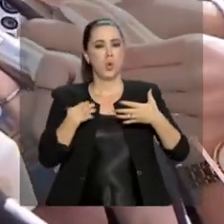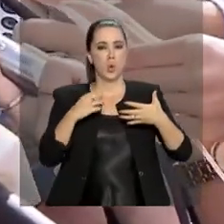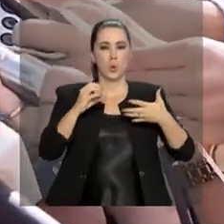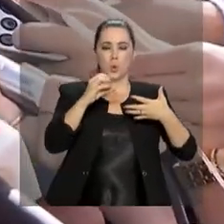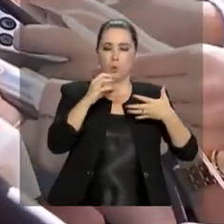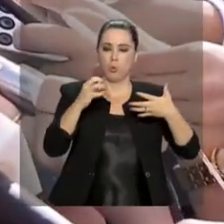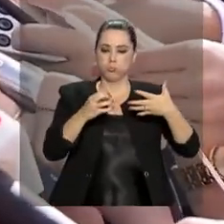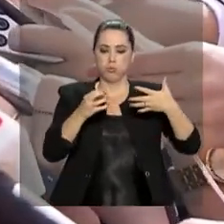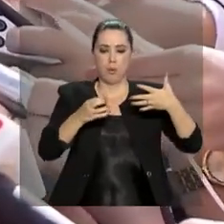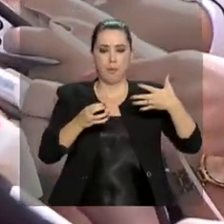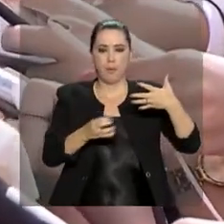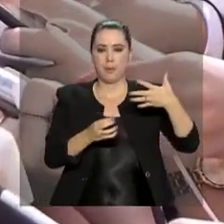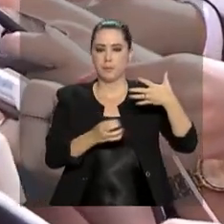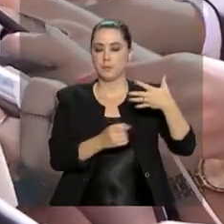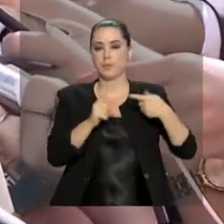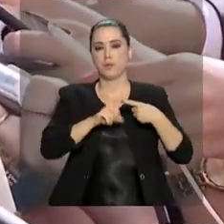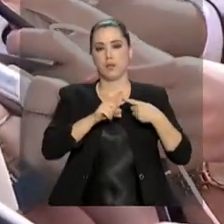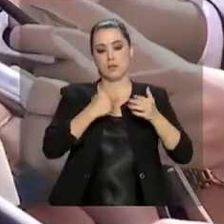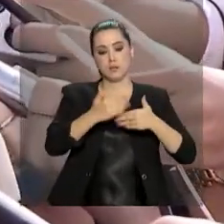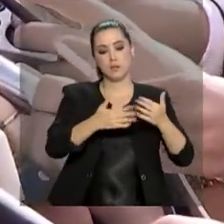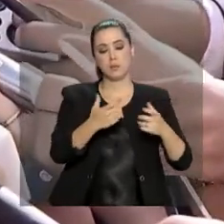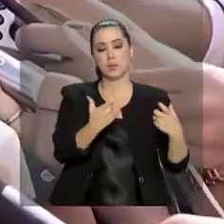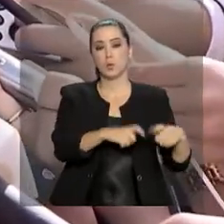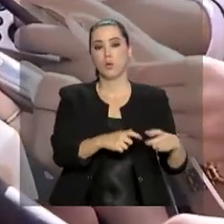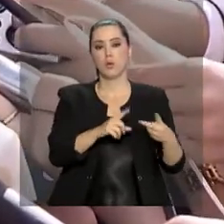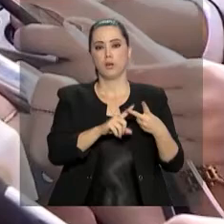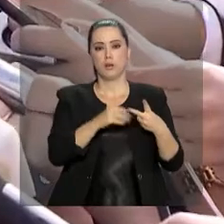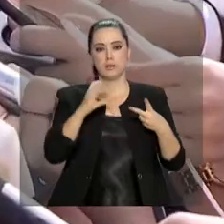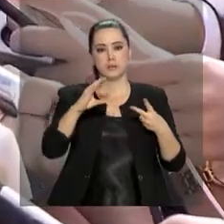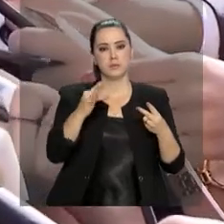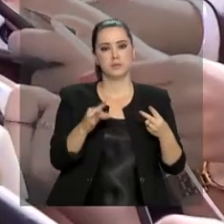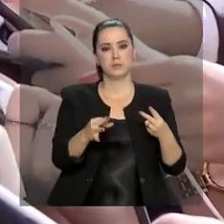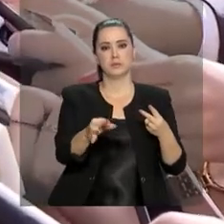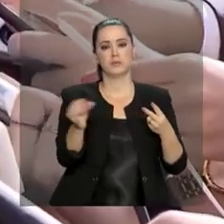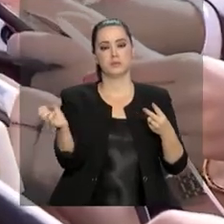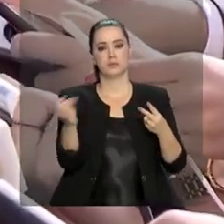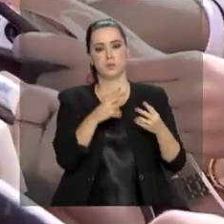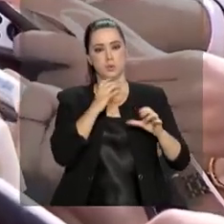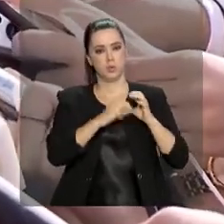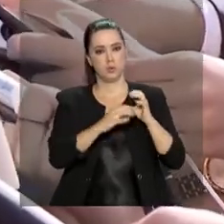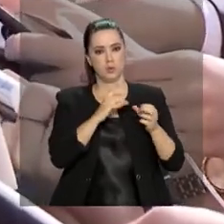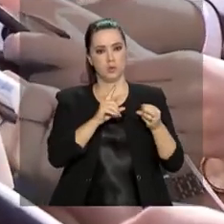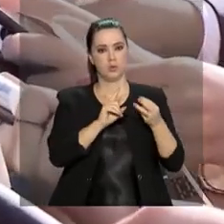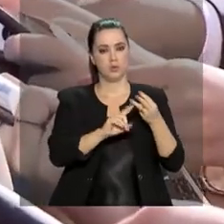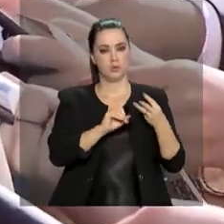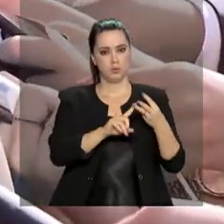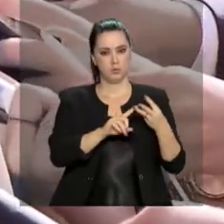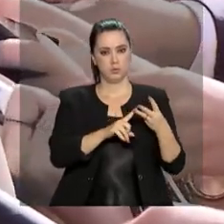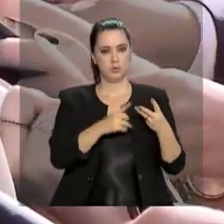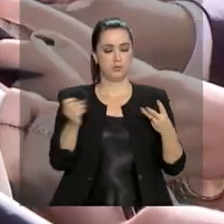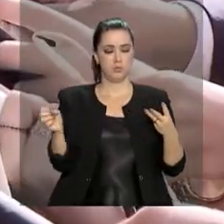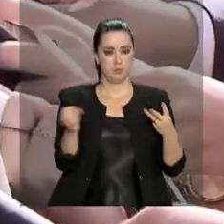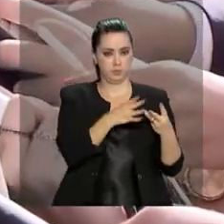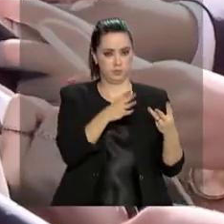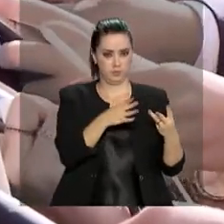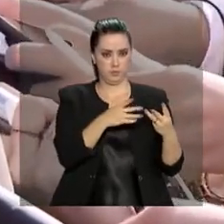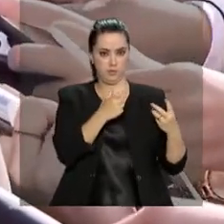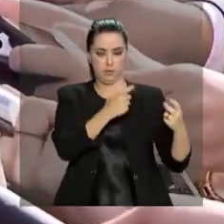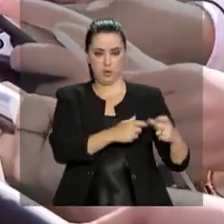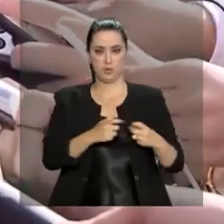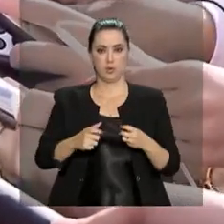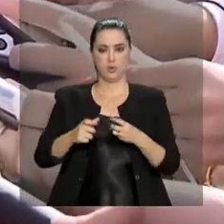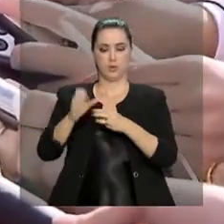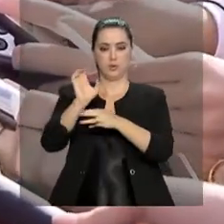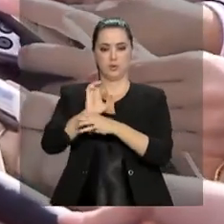serão desenvolvimento regional da ciência tecnologia e inovação e comunicação modernização do estado